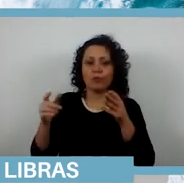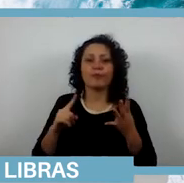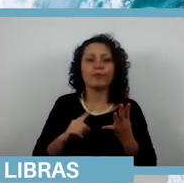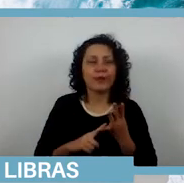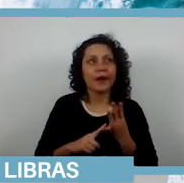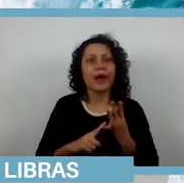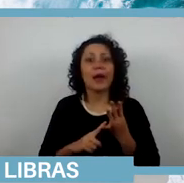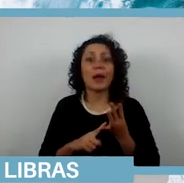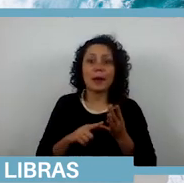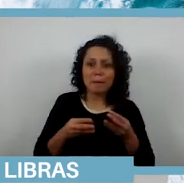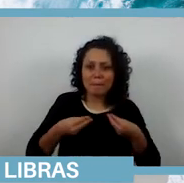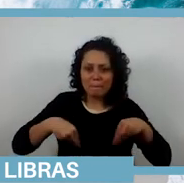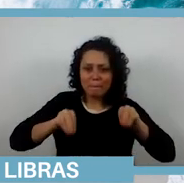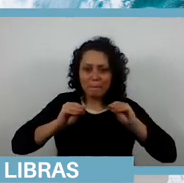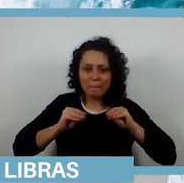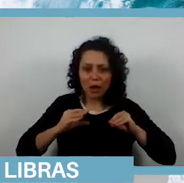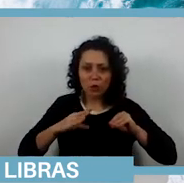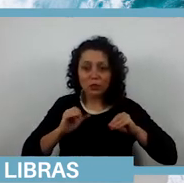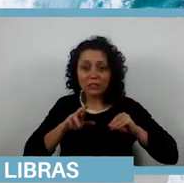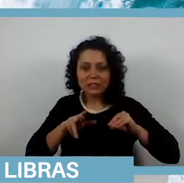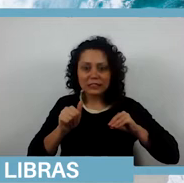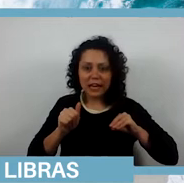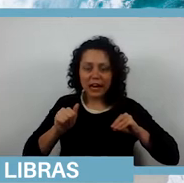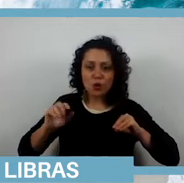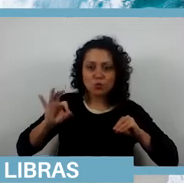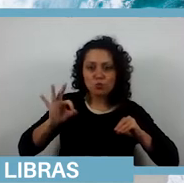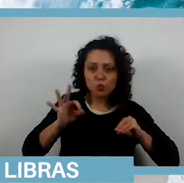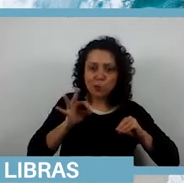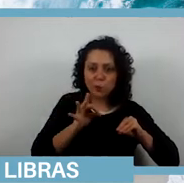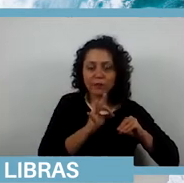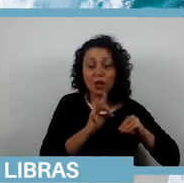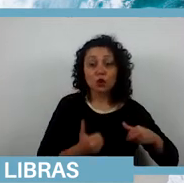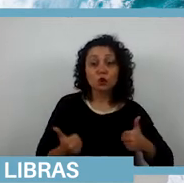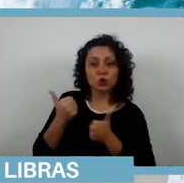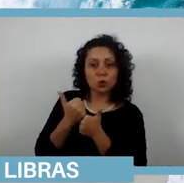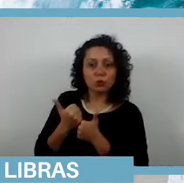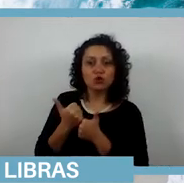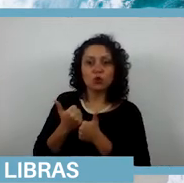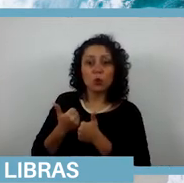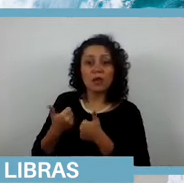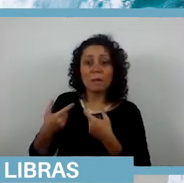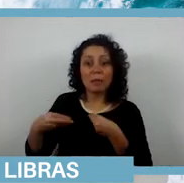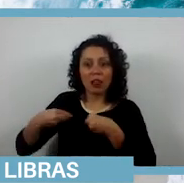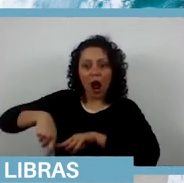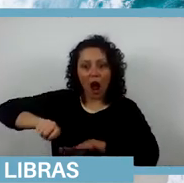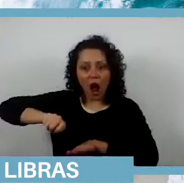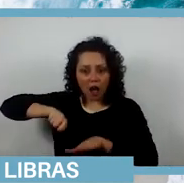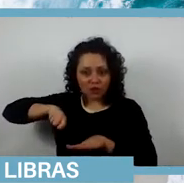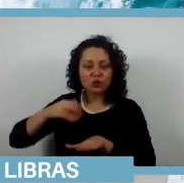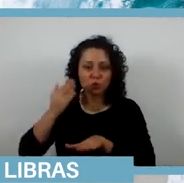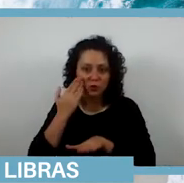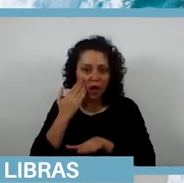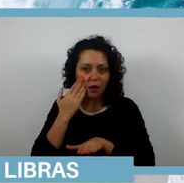filme e uma toda uma linha de cosméticos naturais com embalagem Lixo Zero ou seja sem